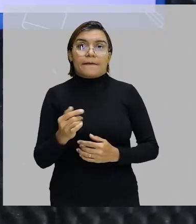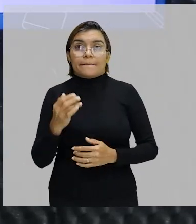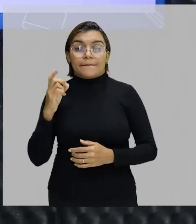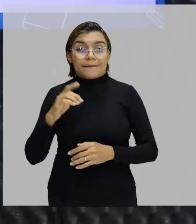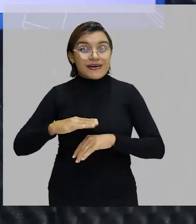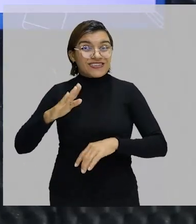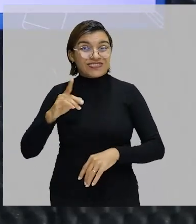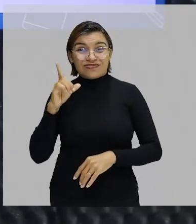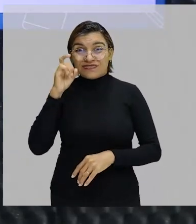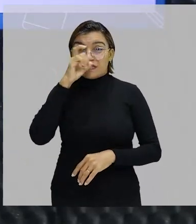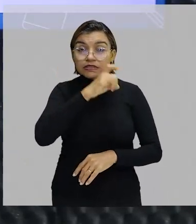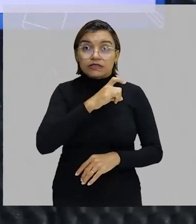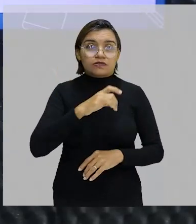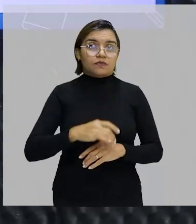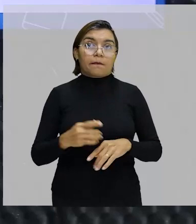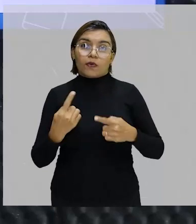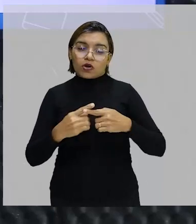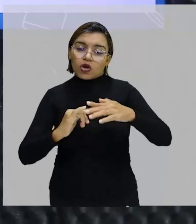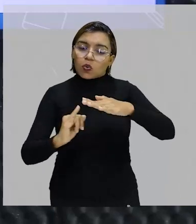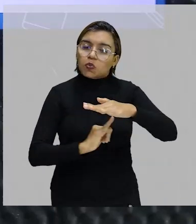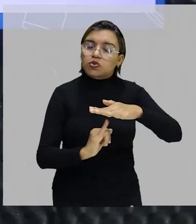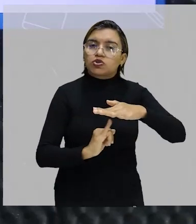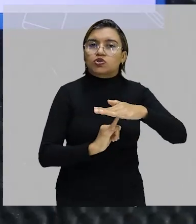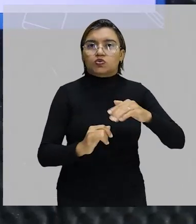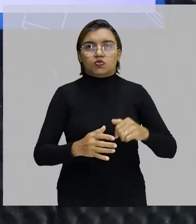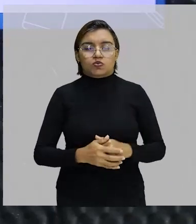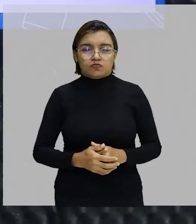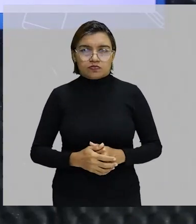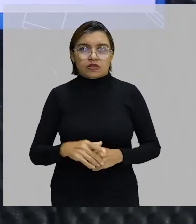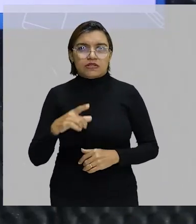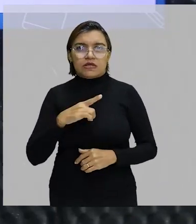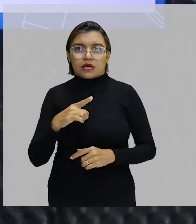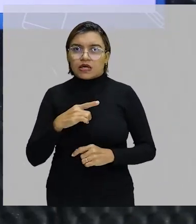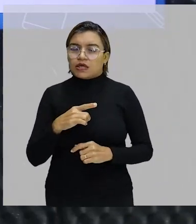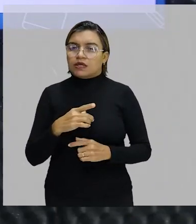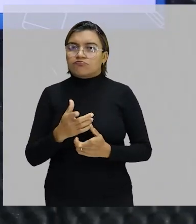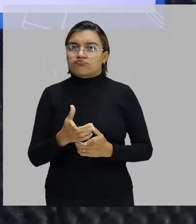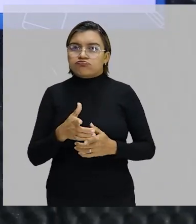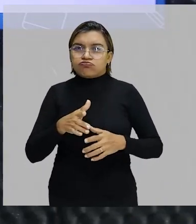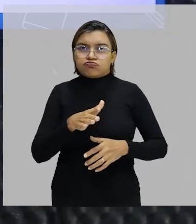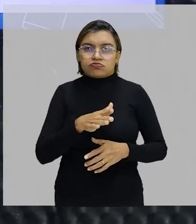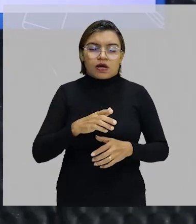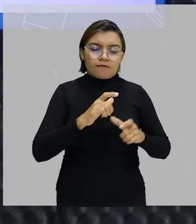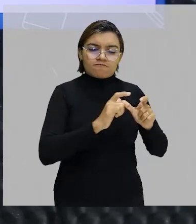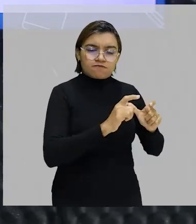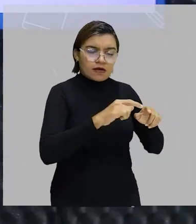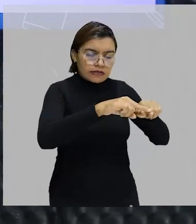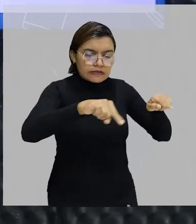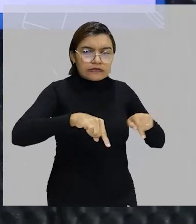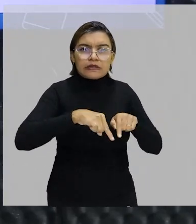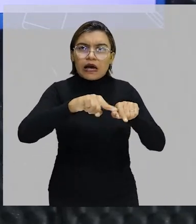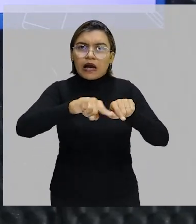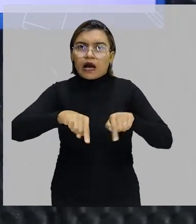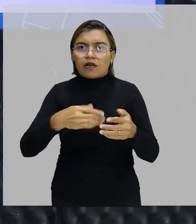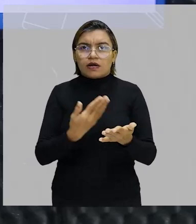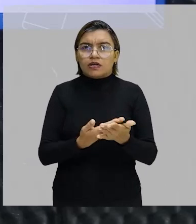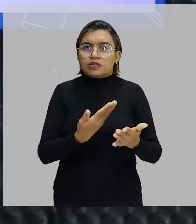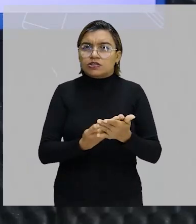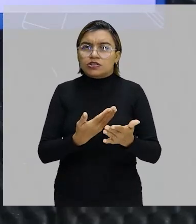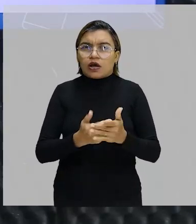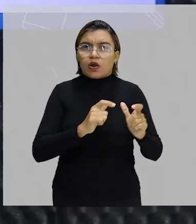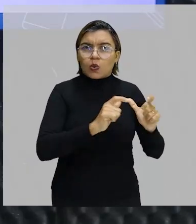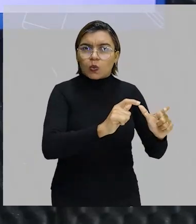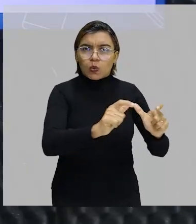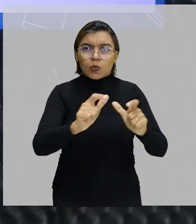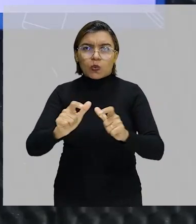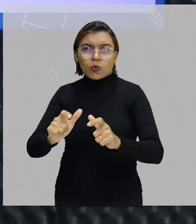burocrática, por se tratar de um instituto, com amplo, né, bem amplo, muitas salas de aula, muitos departamentos,